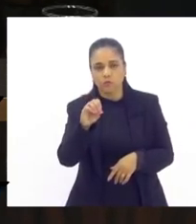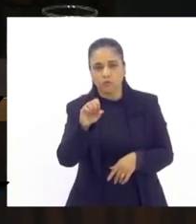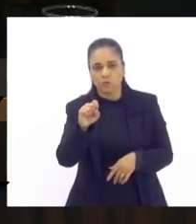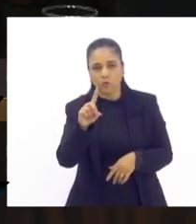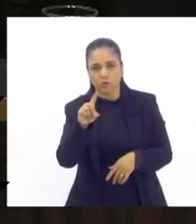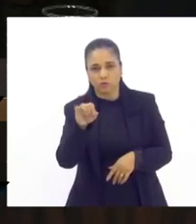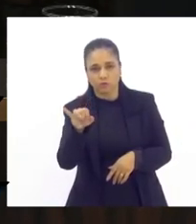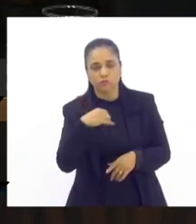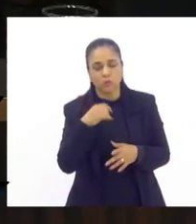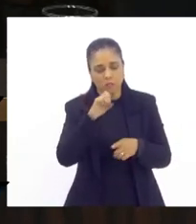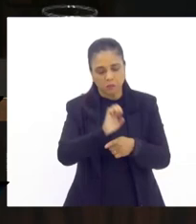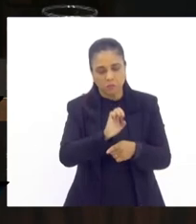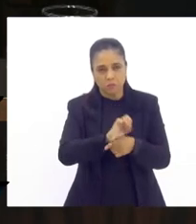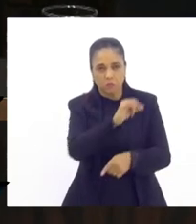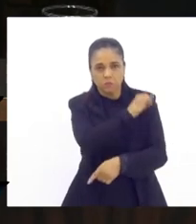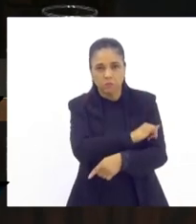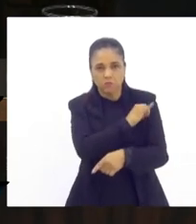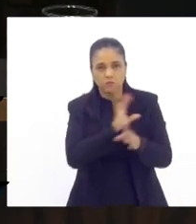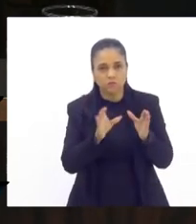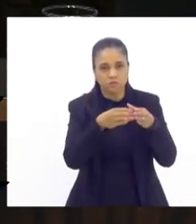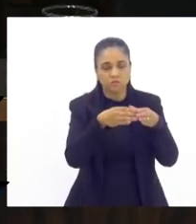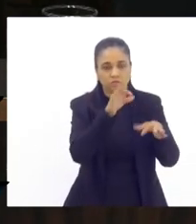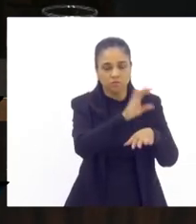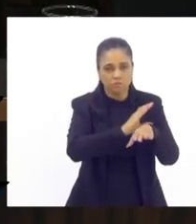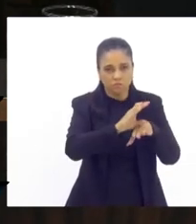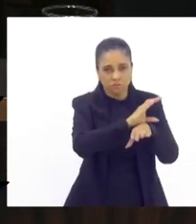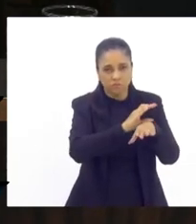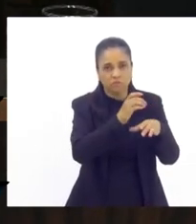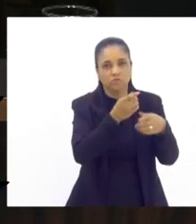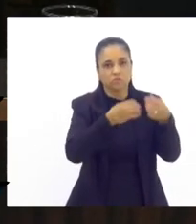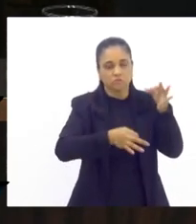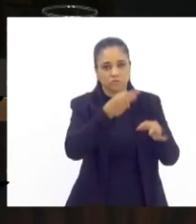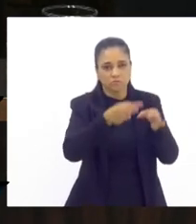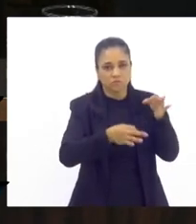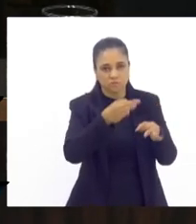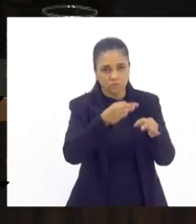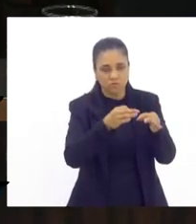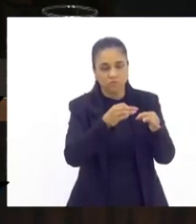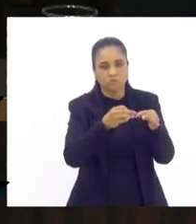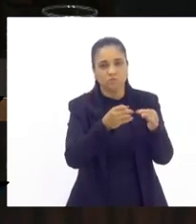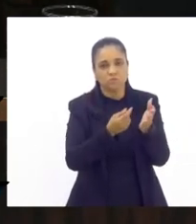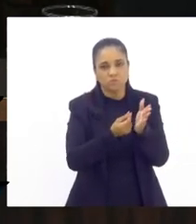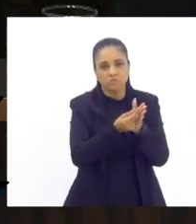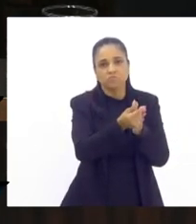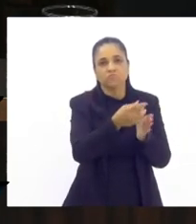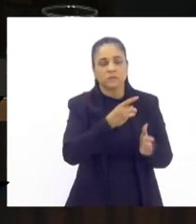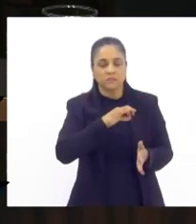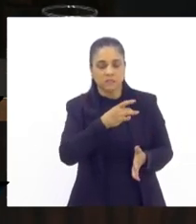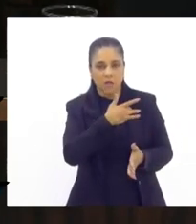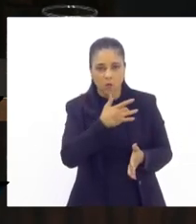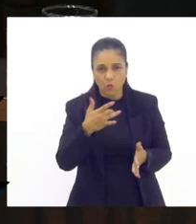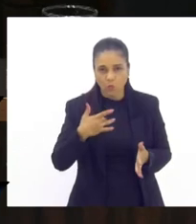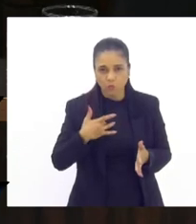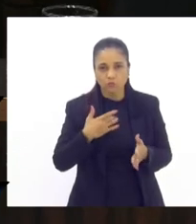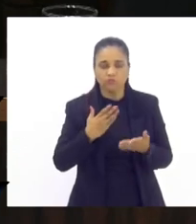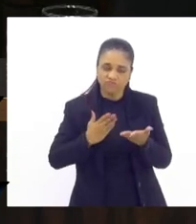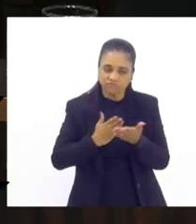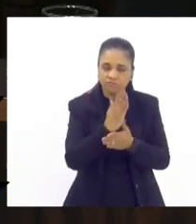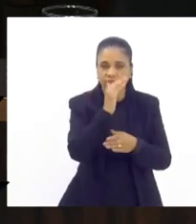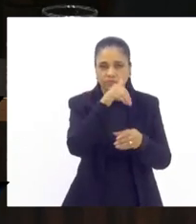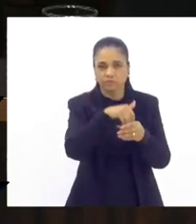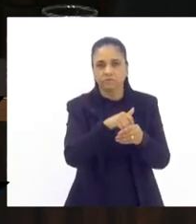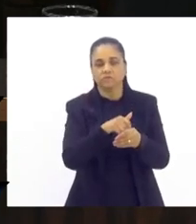Janeiro. Parecer das Comissões de Constituição e Justiça pela constitucionalidade, de saúde, favorável,